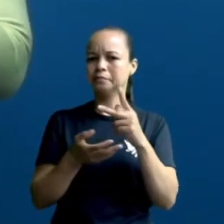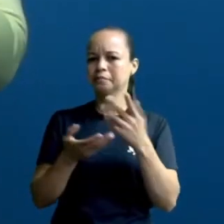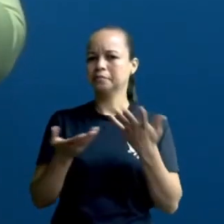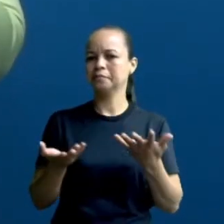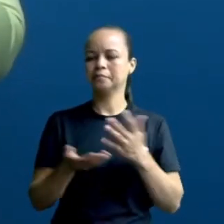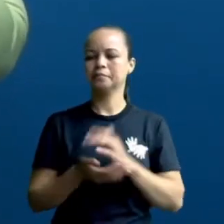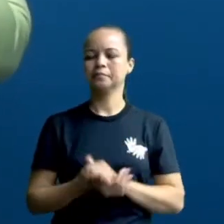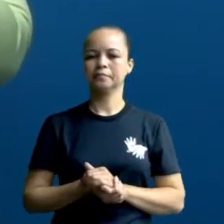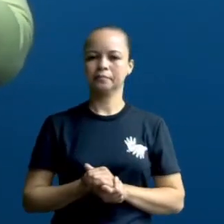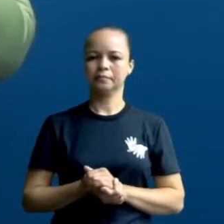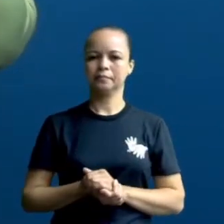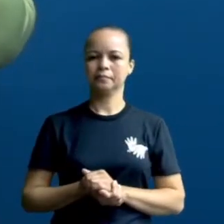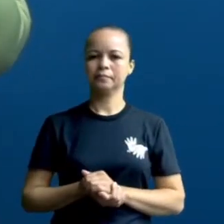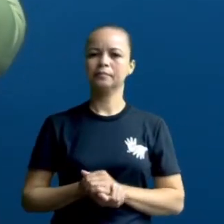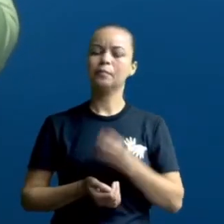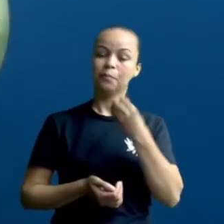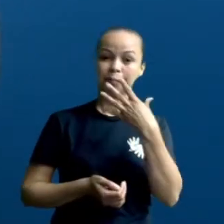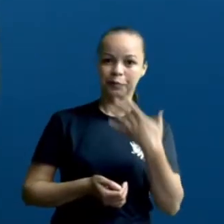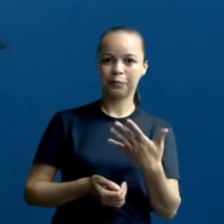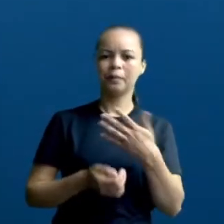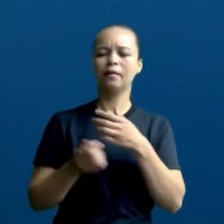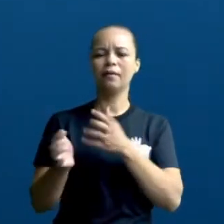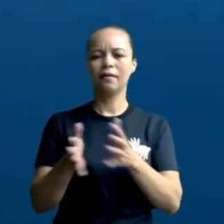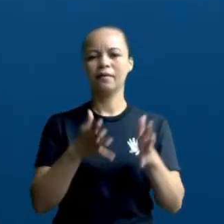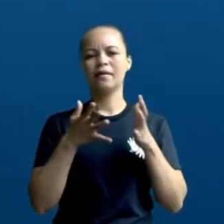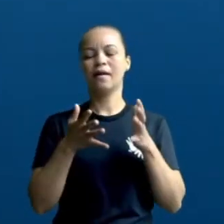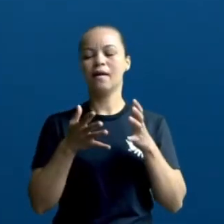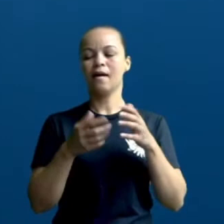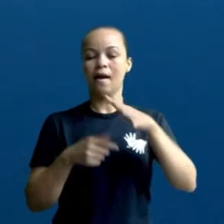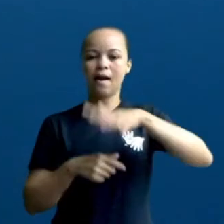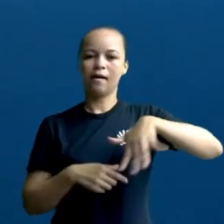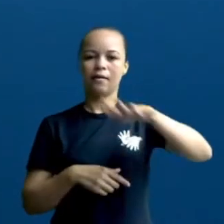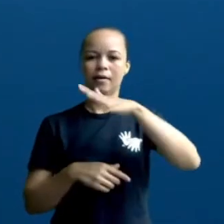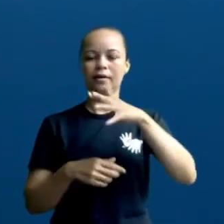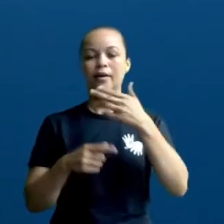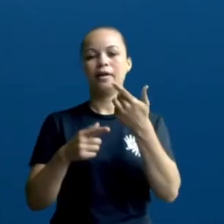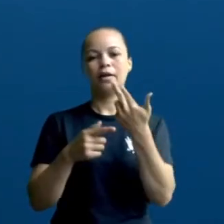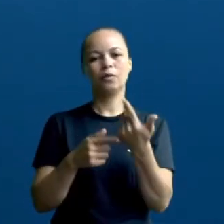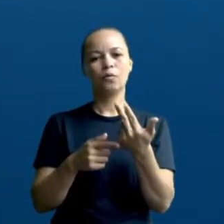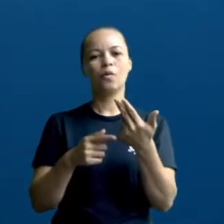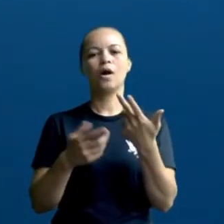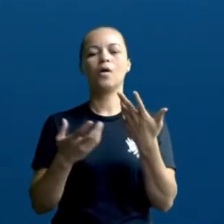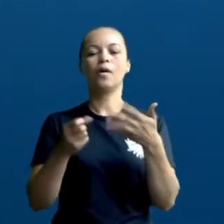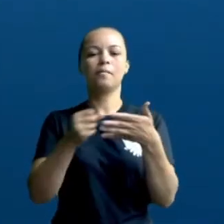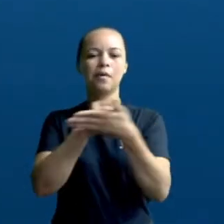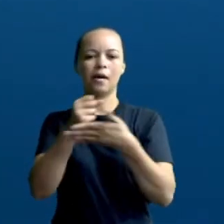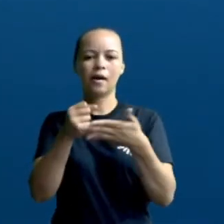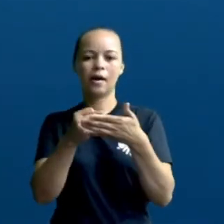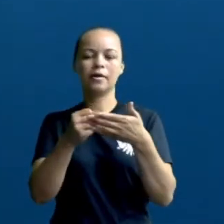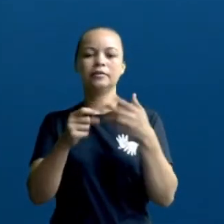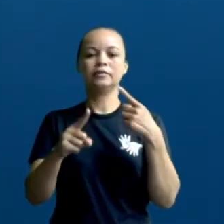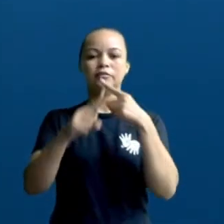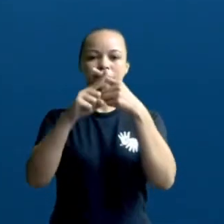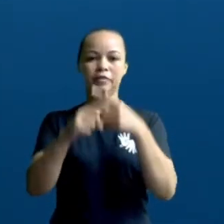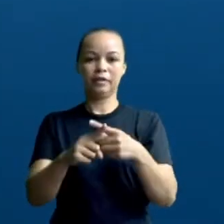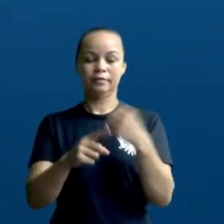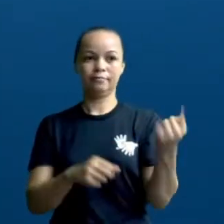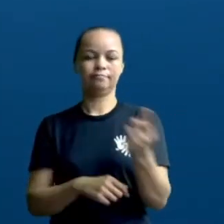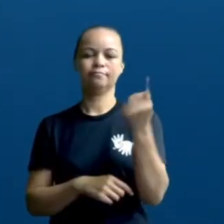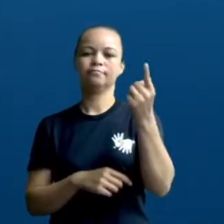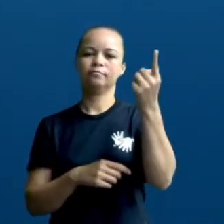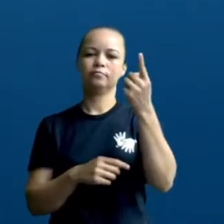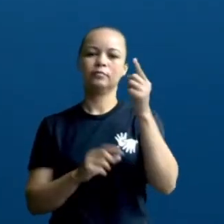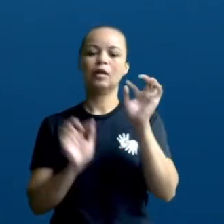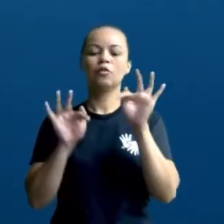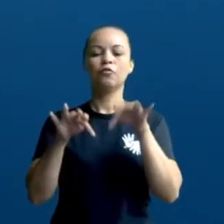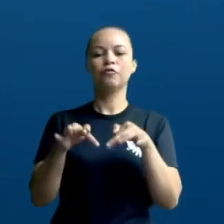Muito bem. Área é igual a base vezes a altura e no final a gente